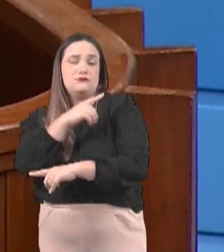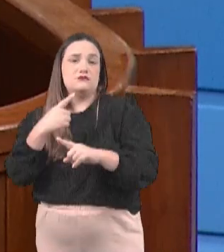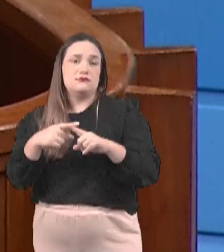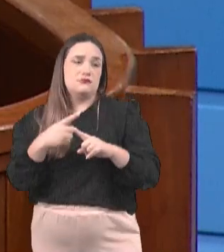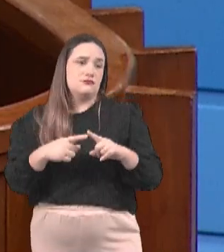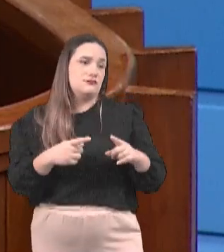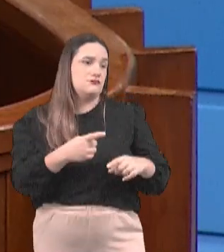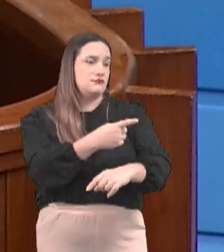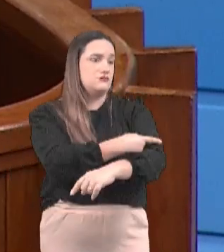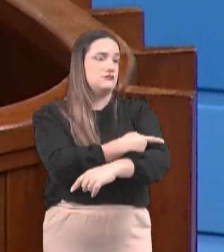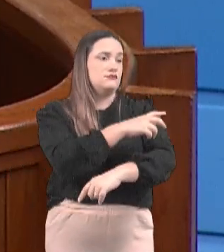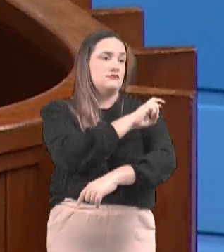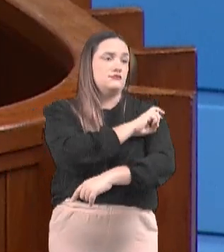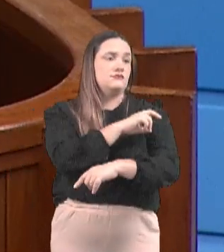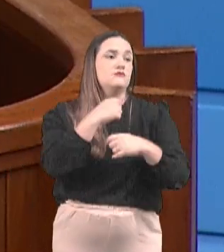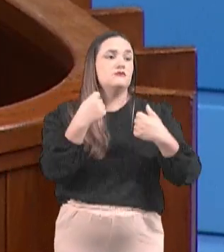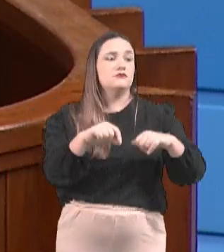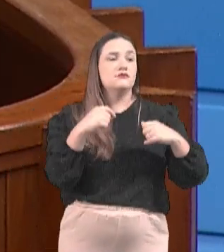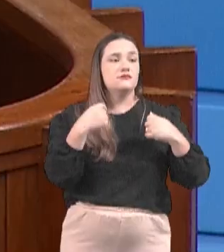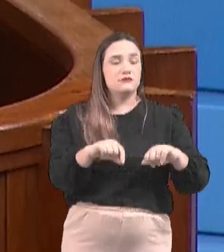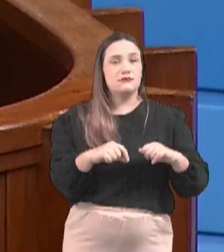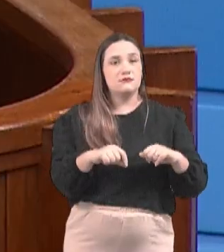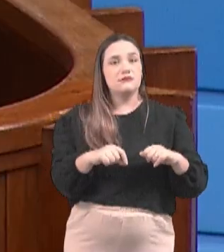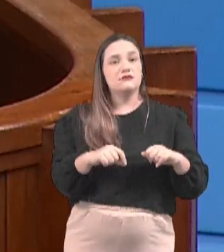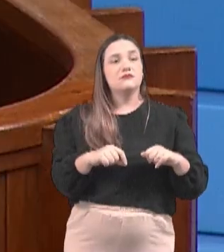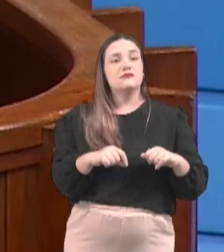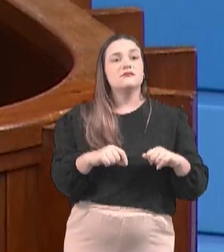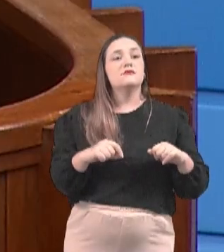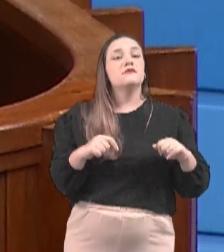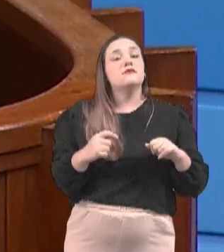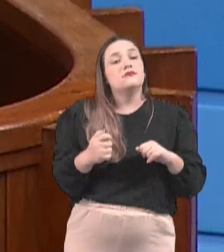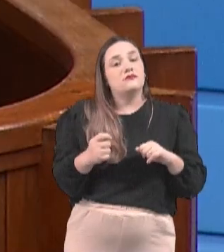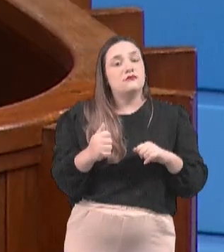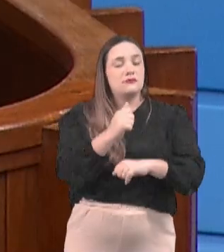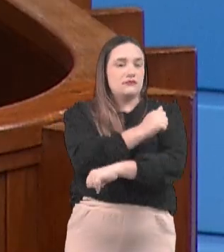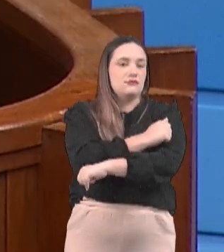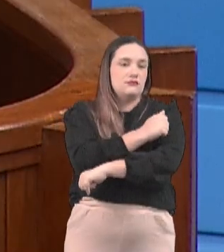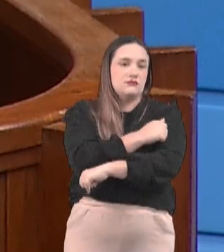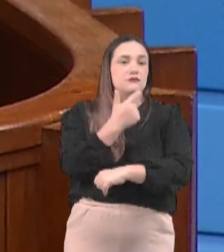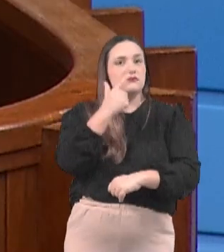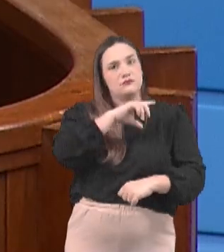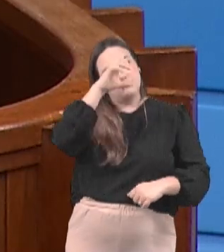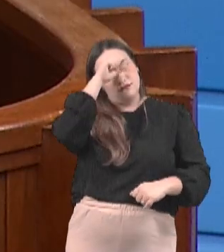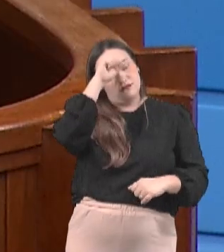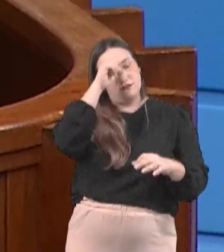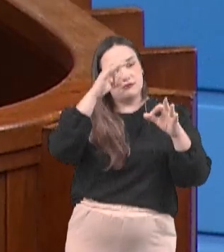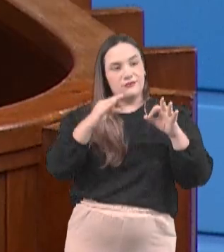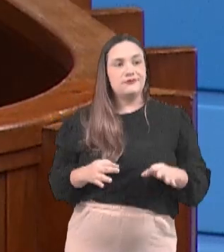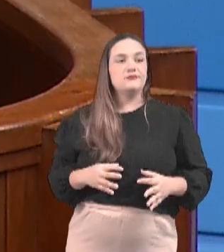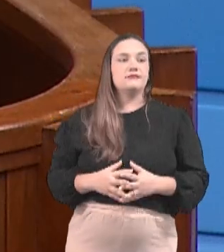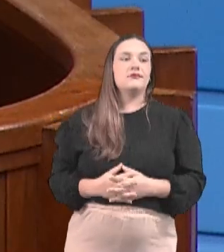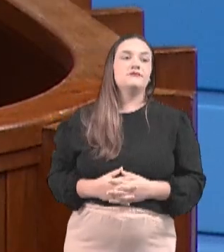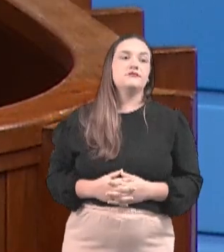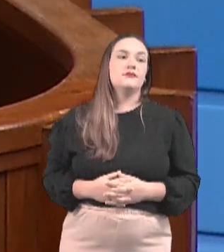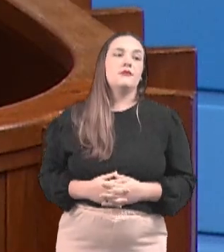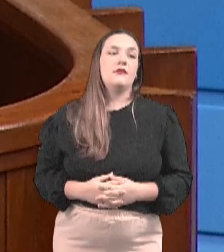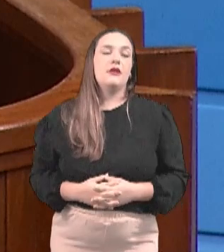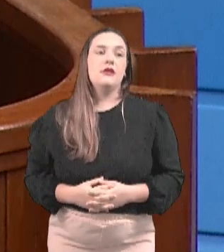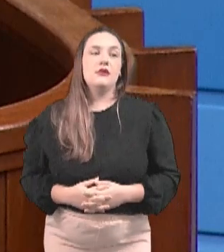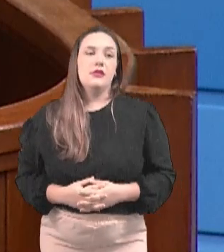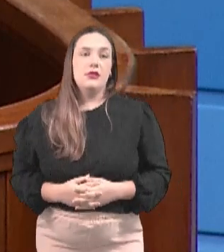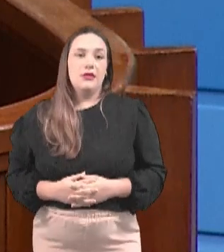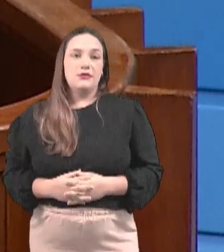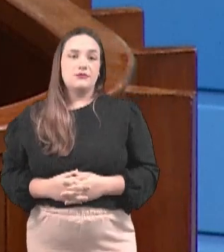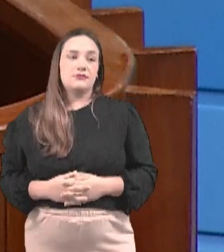1º ao 5º é preciso que tenha um número menor de estudantes em cada sala de aula. E, nesse sentido, a gente